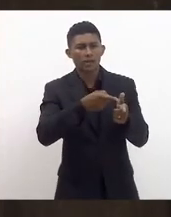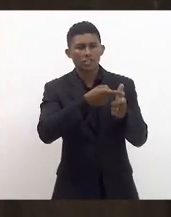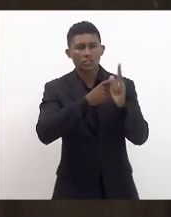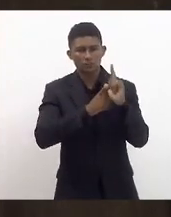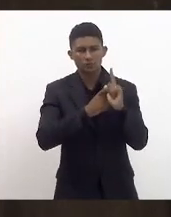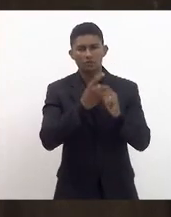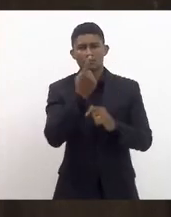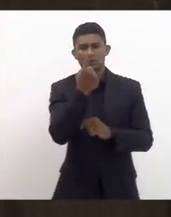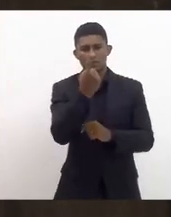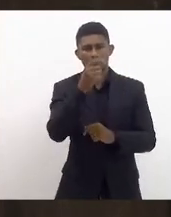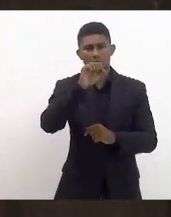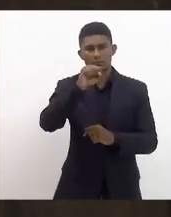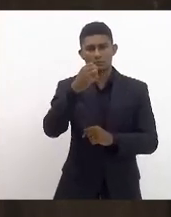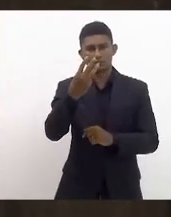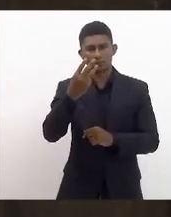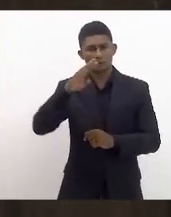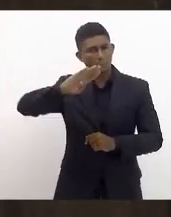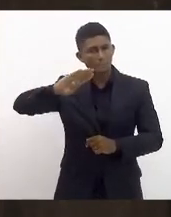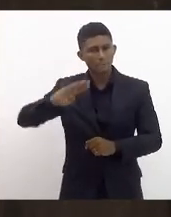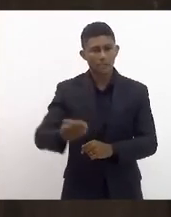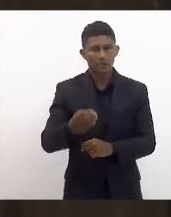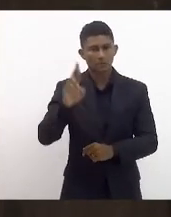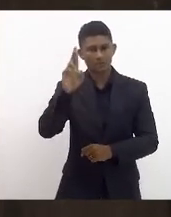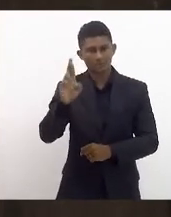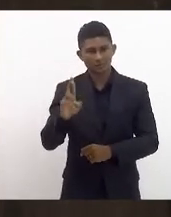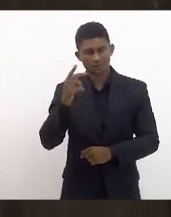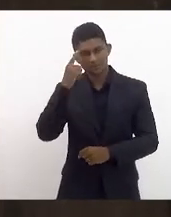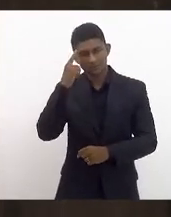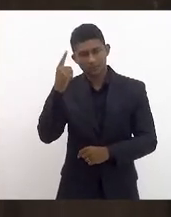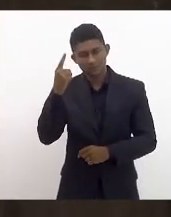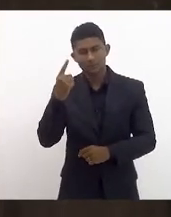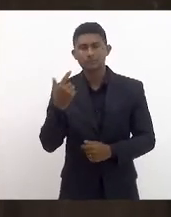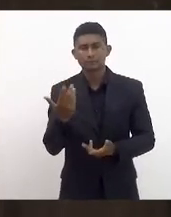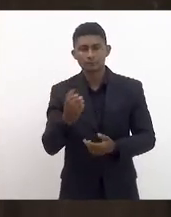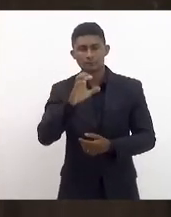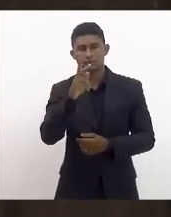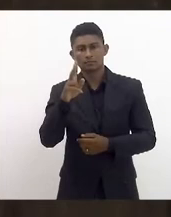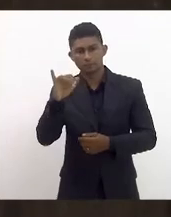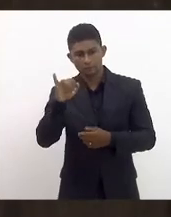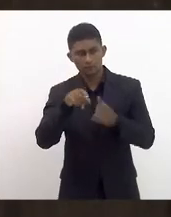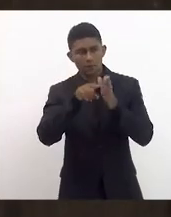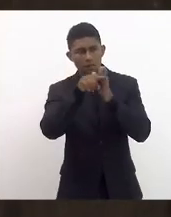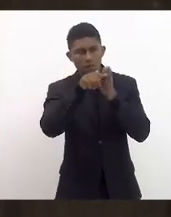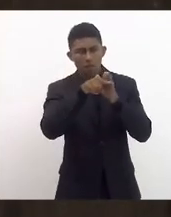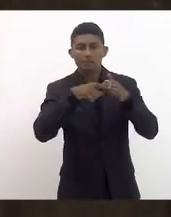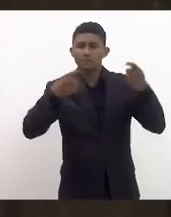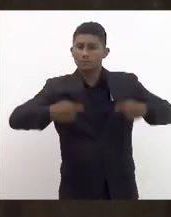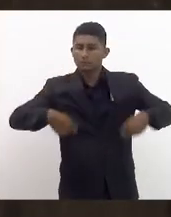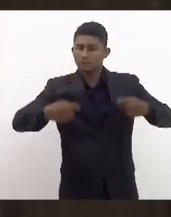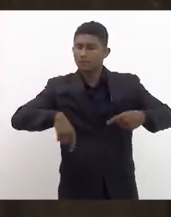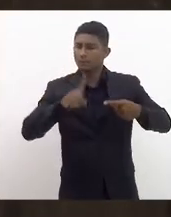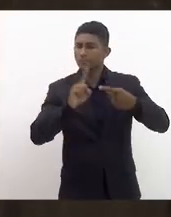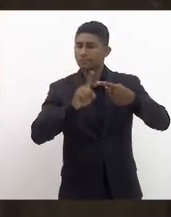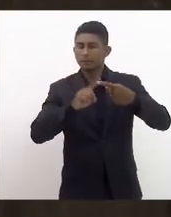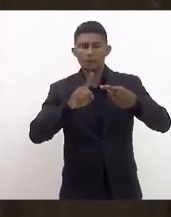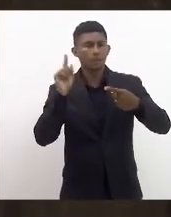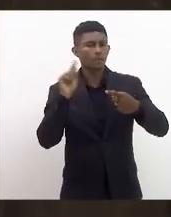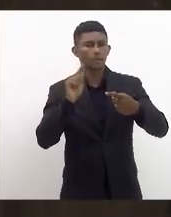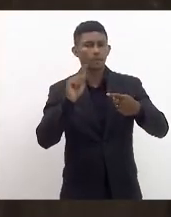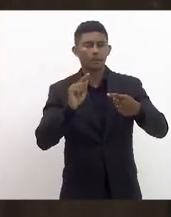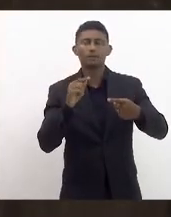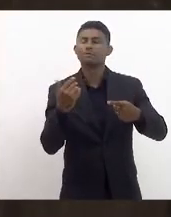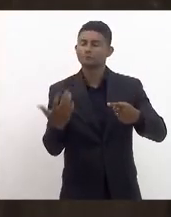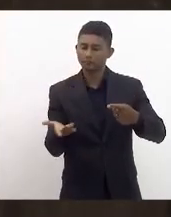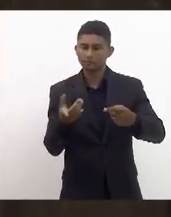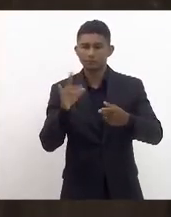183 bilhões de reais, ela está necessitando, primeiro, que os